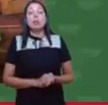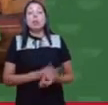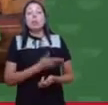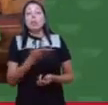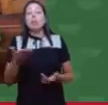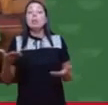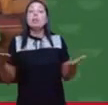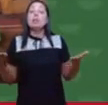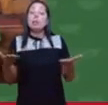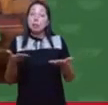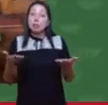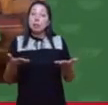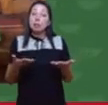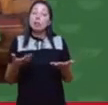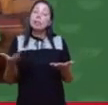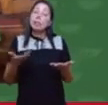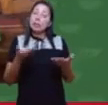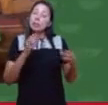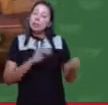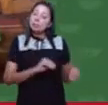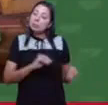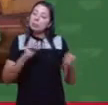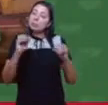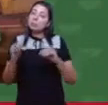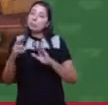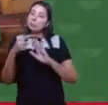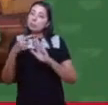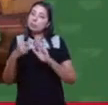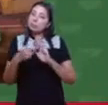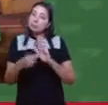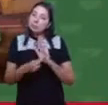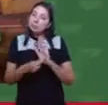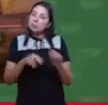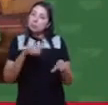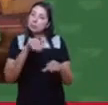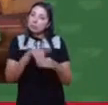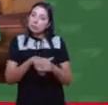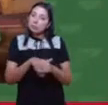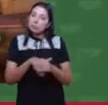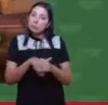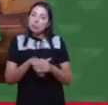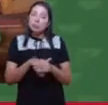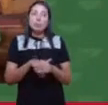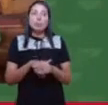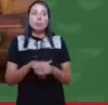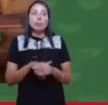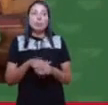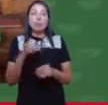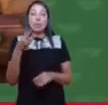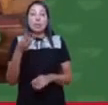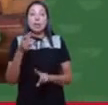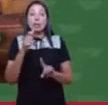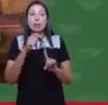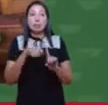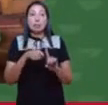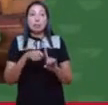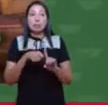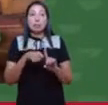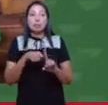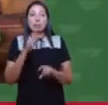eles agora querem mudar as regras eleitorais. Há 3 meses,